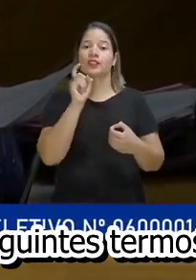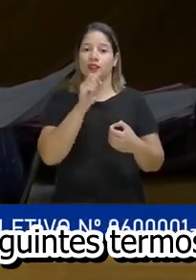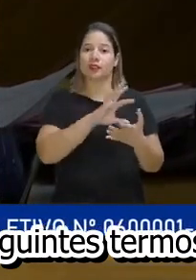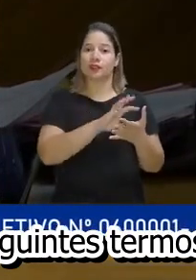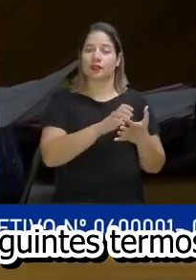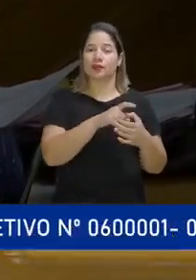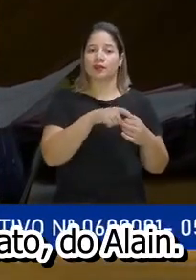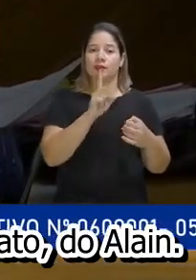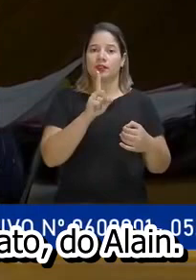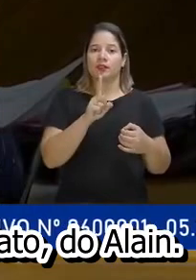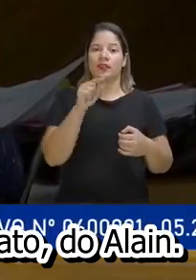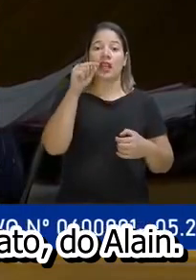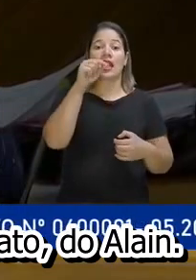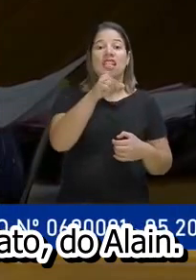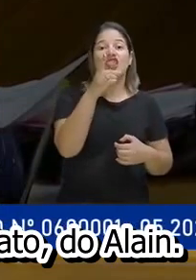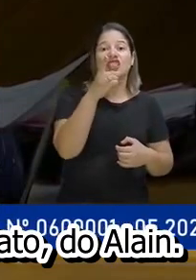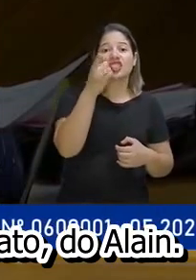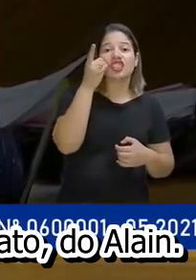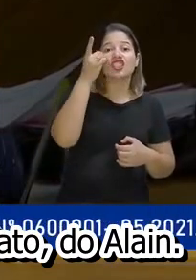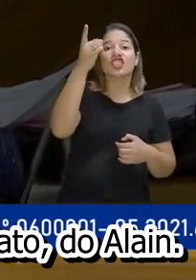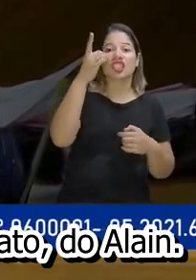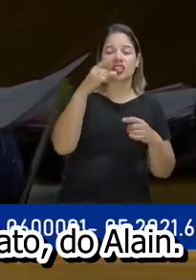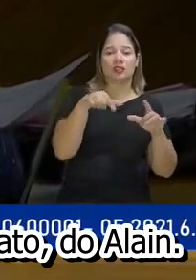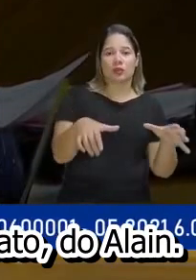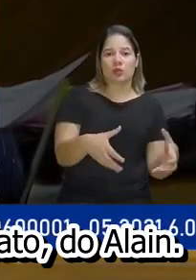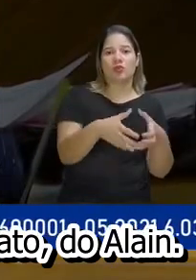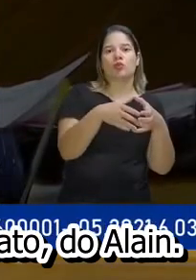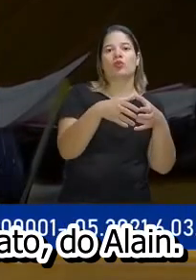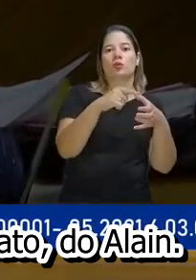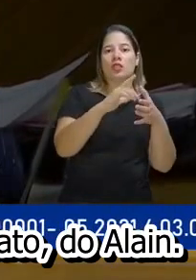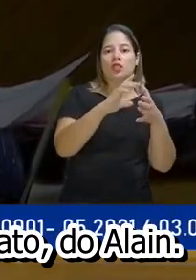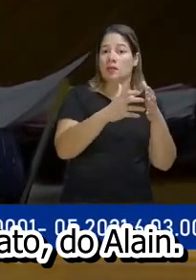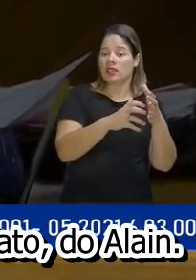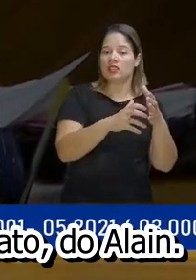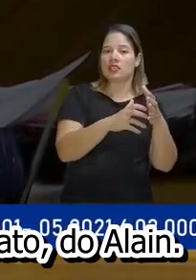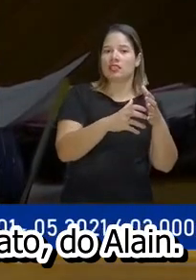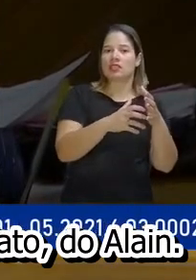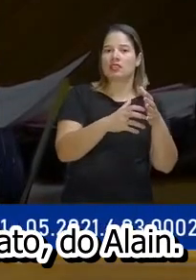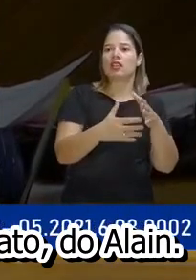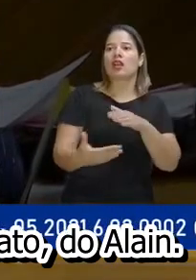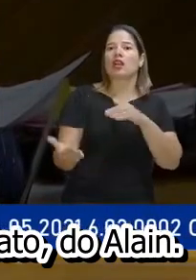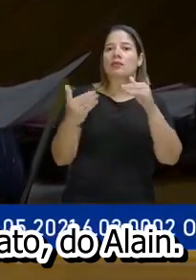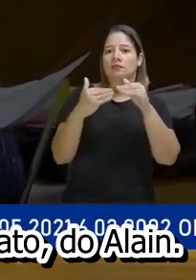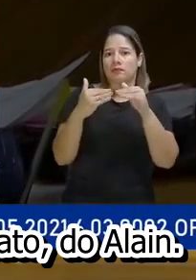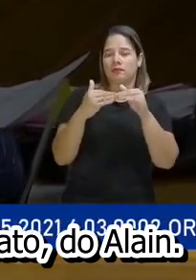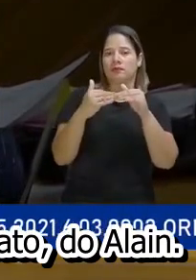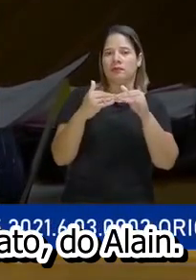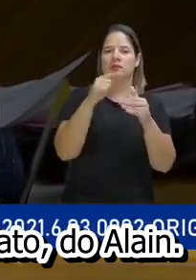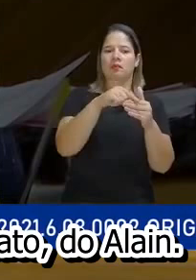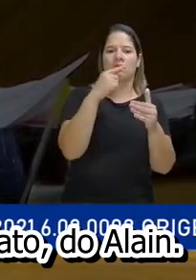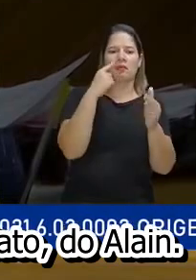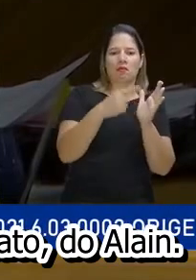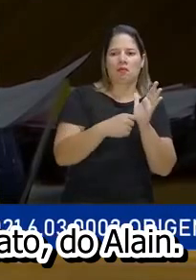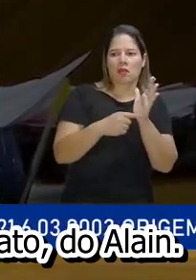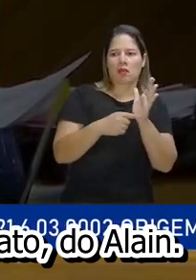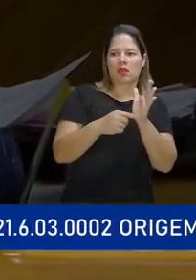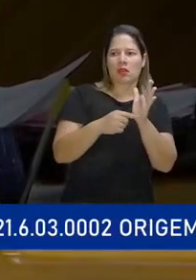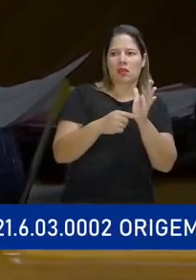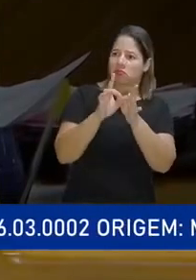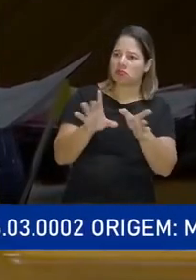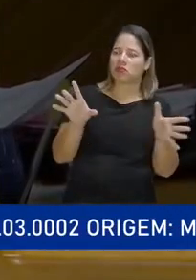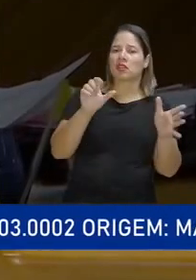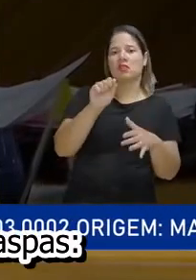termos. Então, o diretório estadual do PSB autorizou a saída desse candidato, o